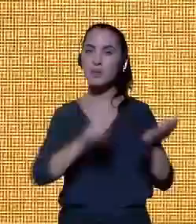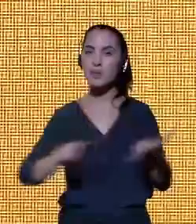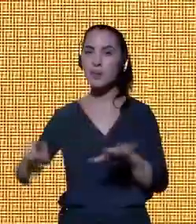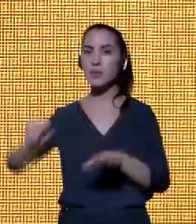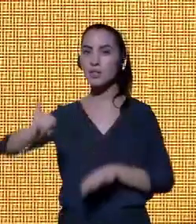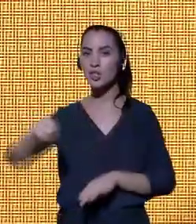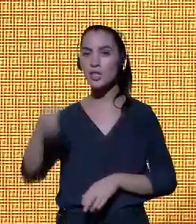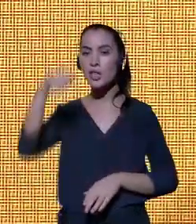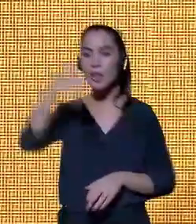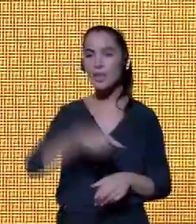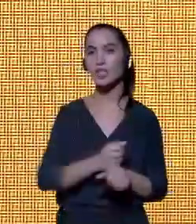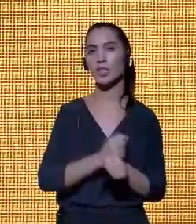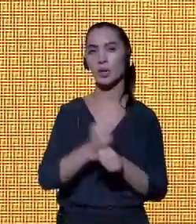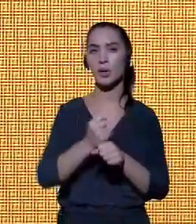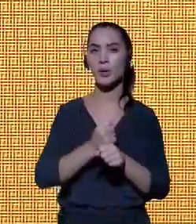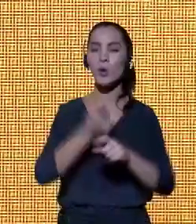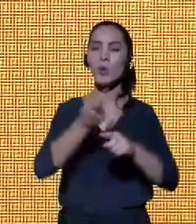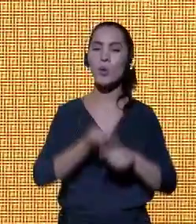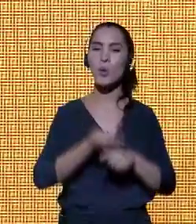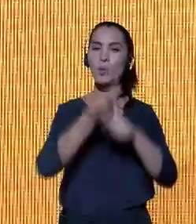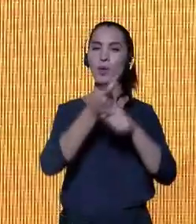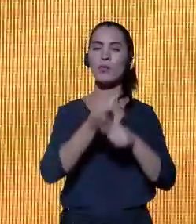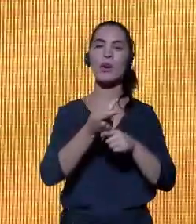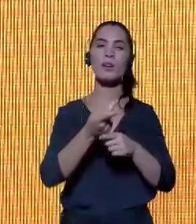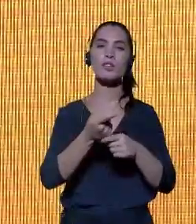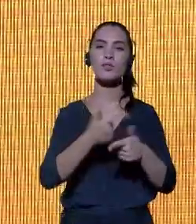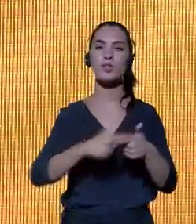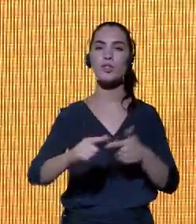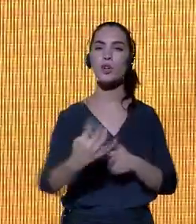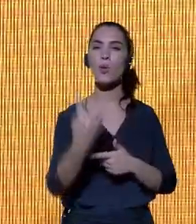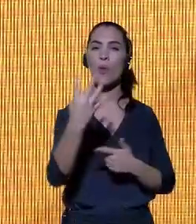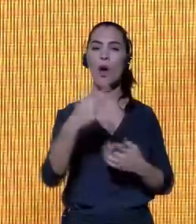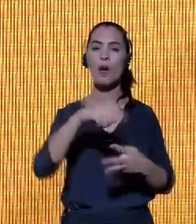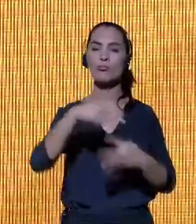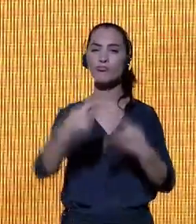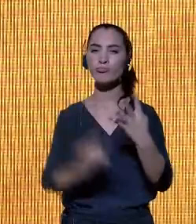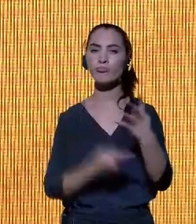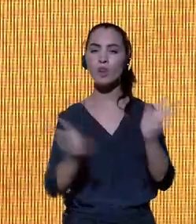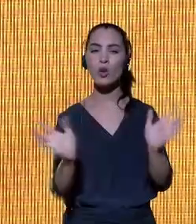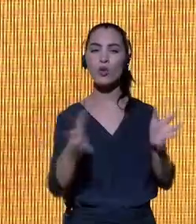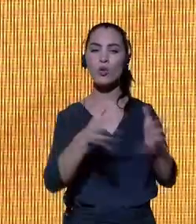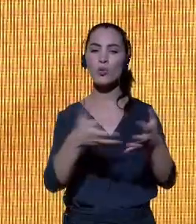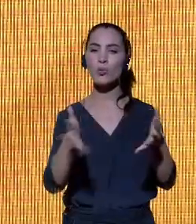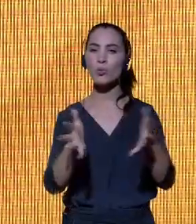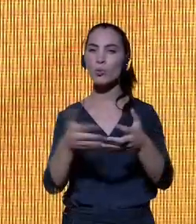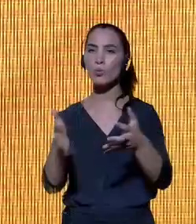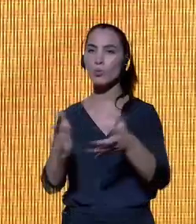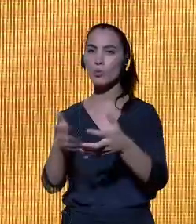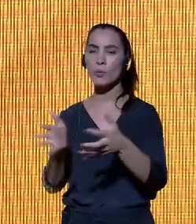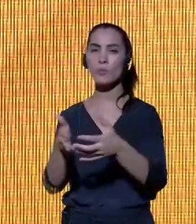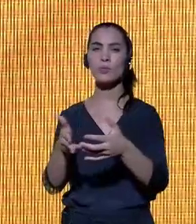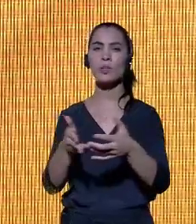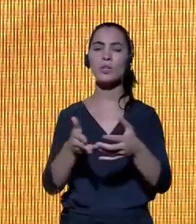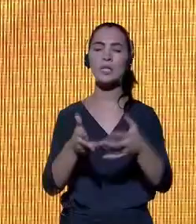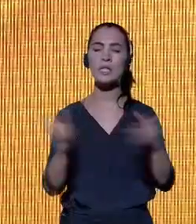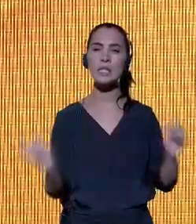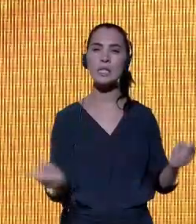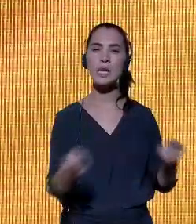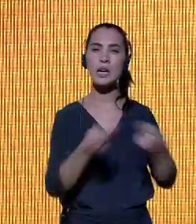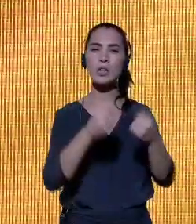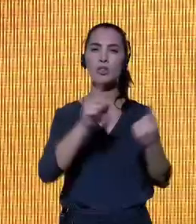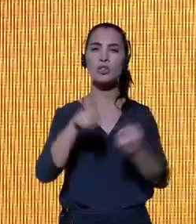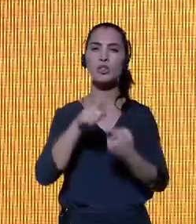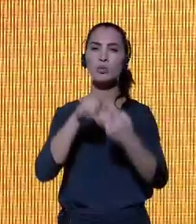ano. Muito bem, o prêmio foi dividido em 4 grupos, de acordo com o tipo de instituição nacional envolvida no